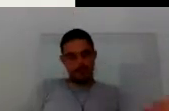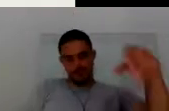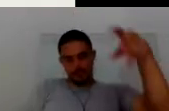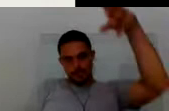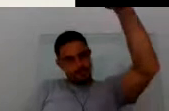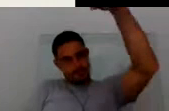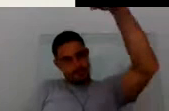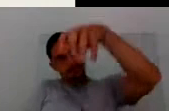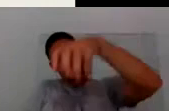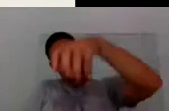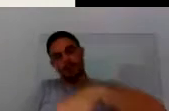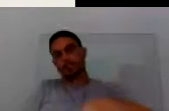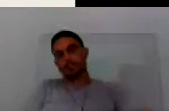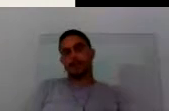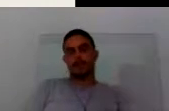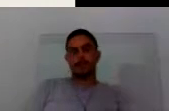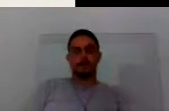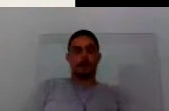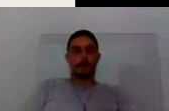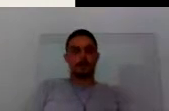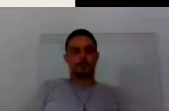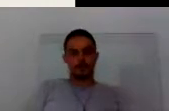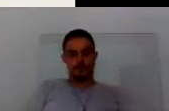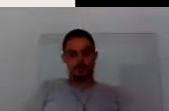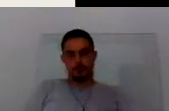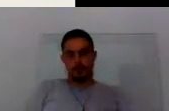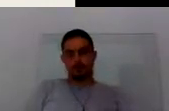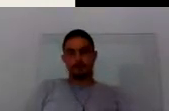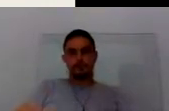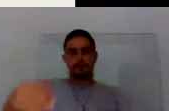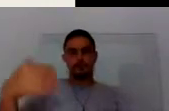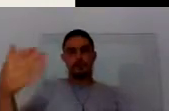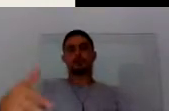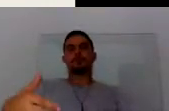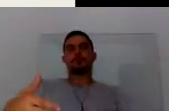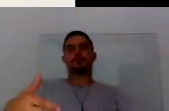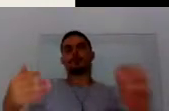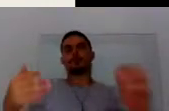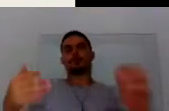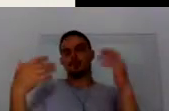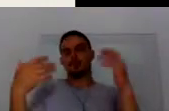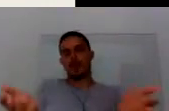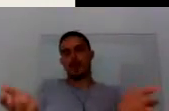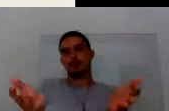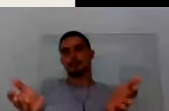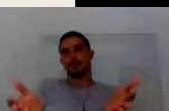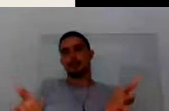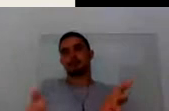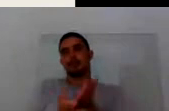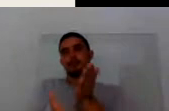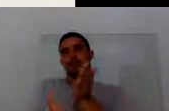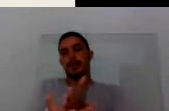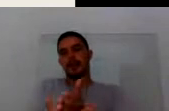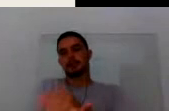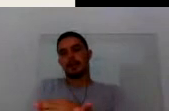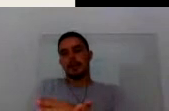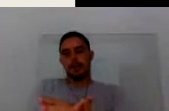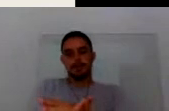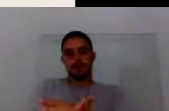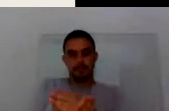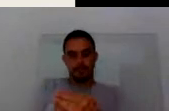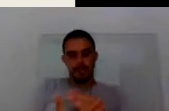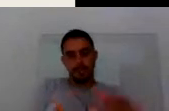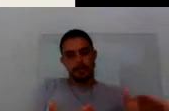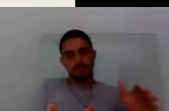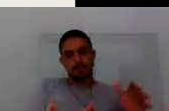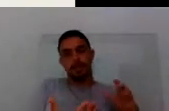função da gravidade, que está lá em cima, vai descer e vai adentrando o solo. Óbvio que eu falei para vocês com relação a cargas, né? O solo tem cargas,